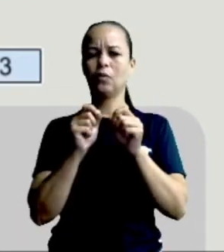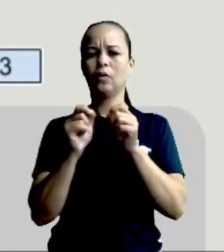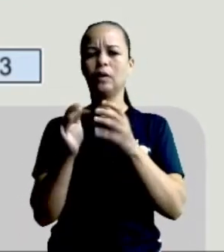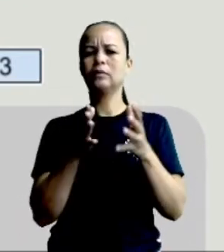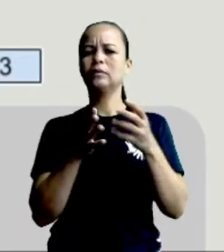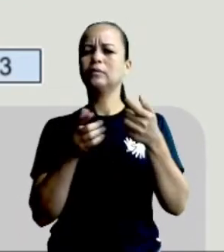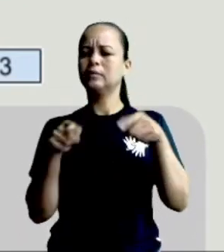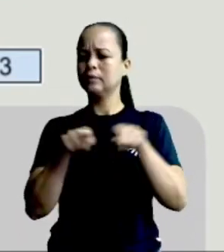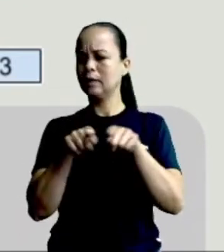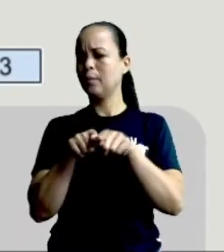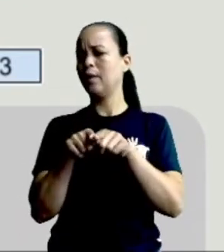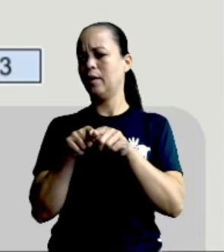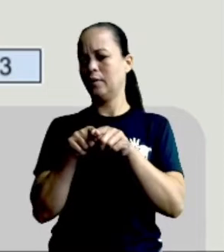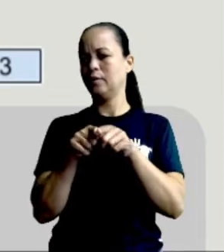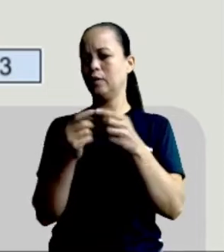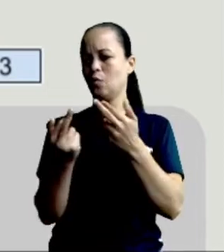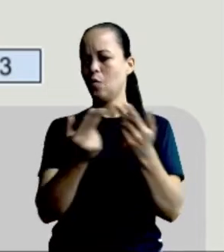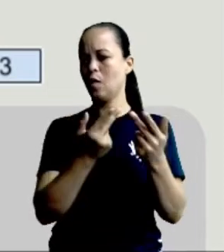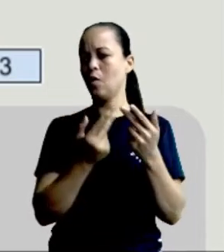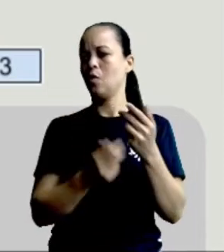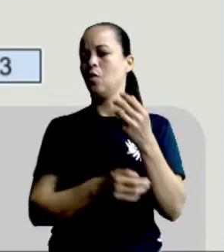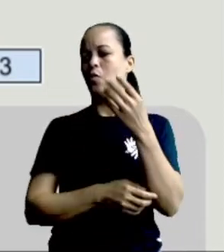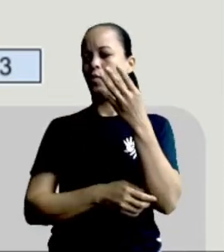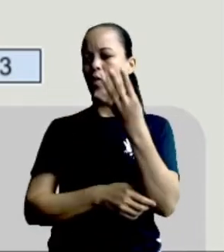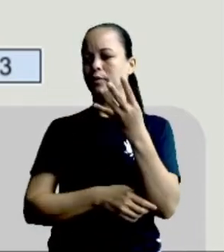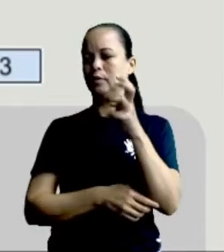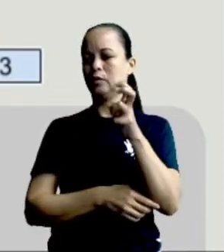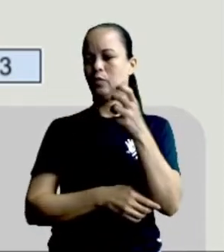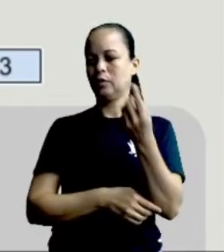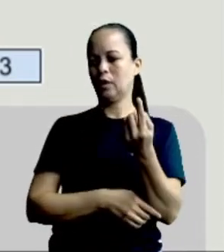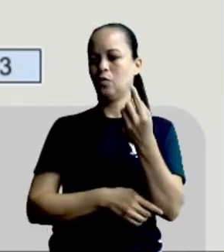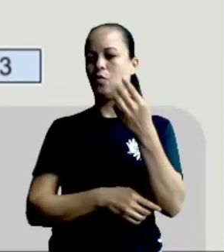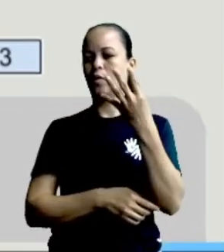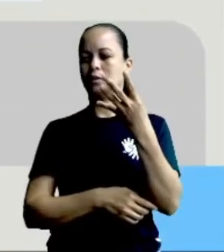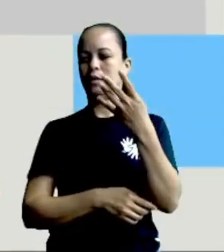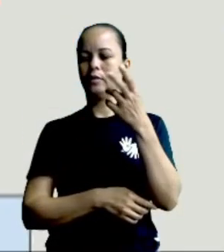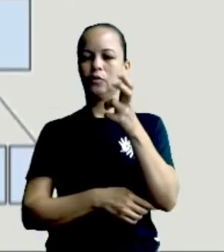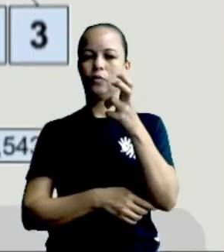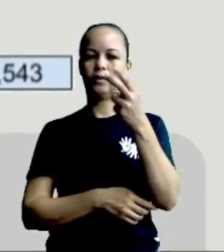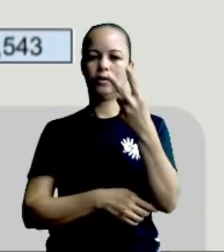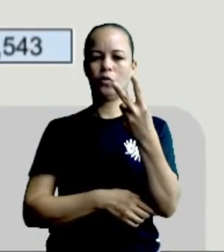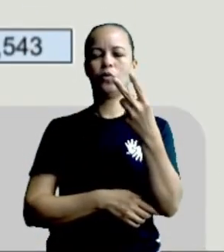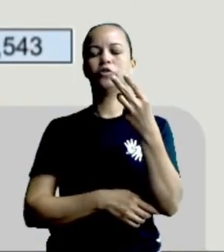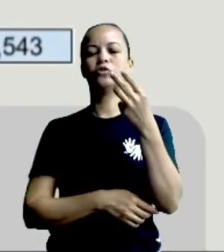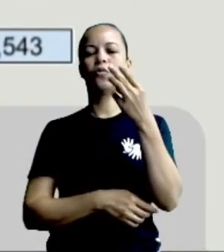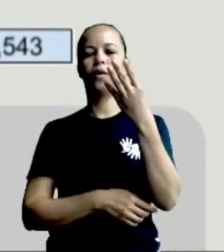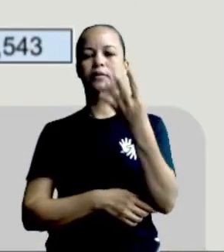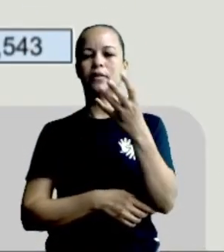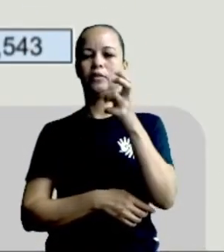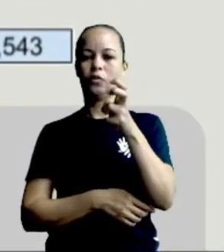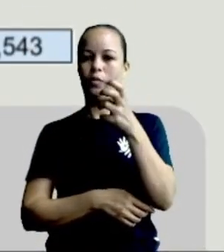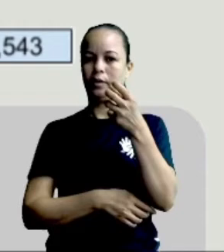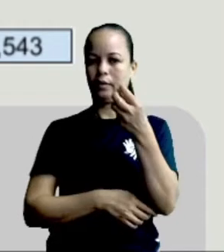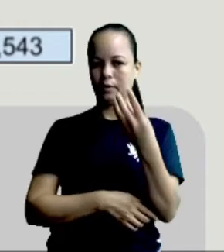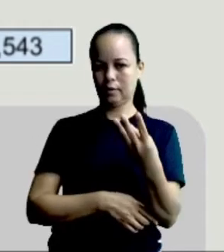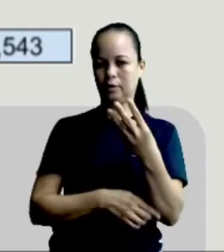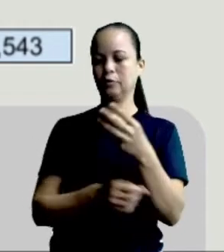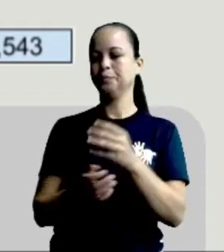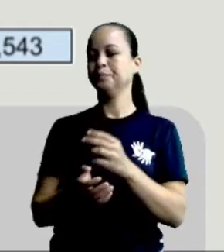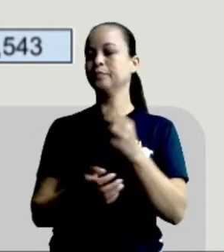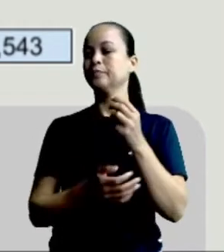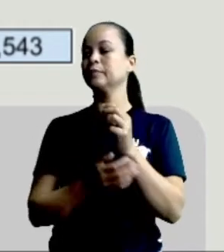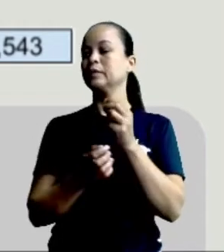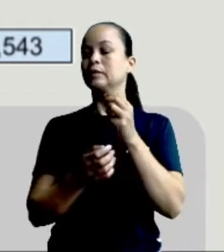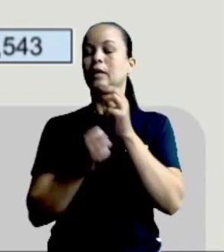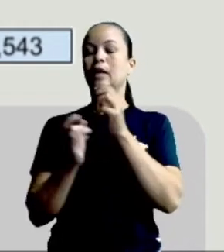452 e 453. Beleza? Professora, eu vou fazer de novo com 5. De novo com 5. Fica